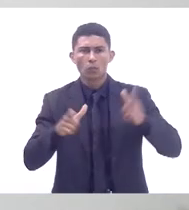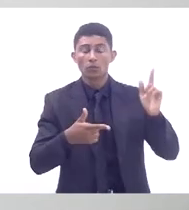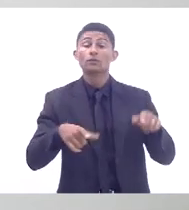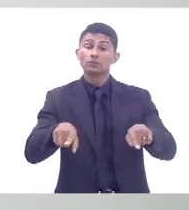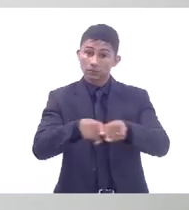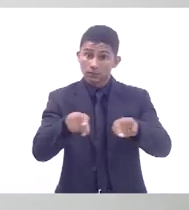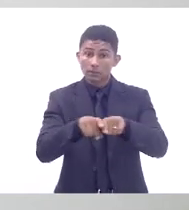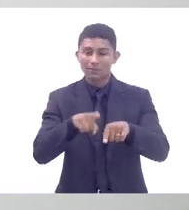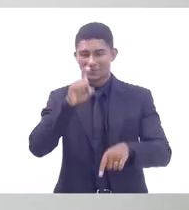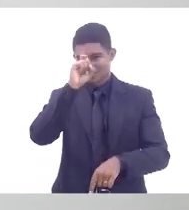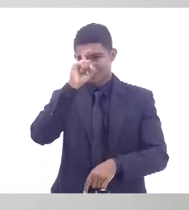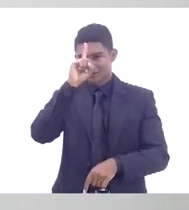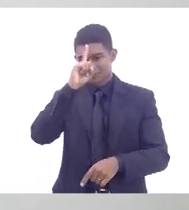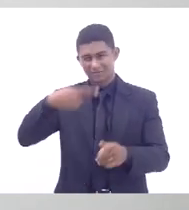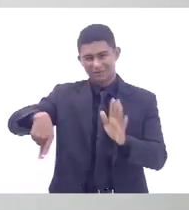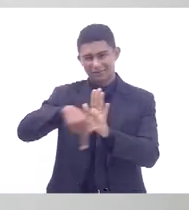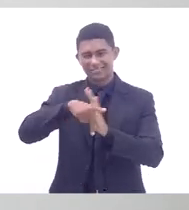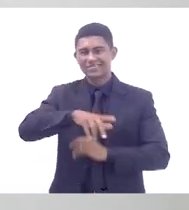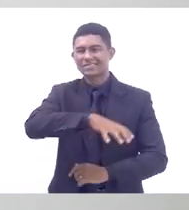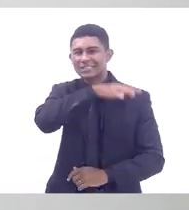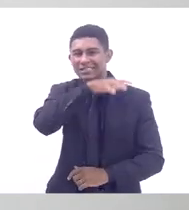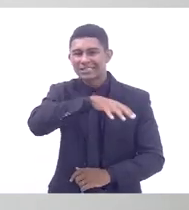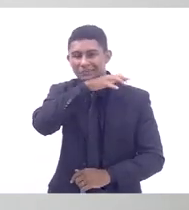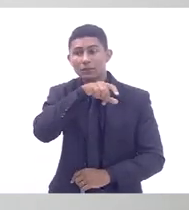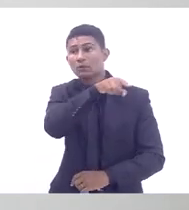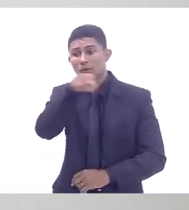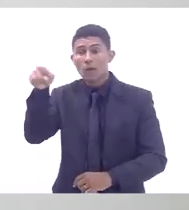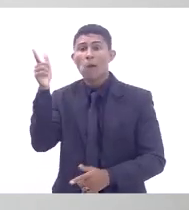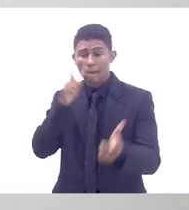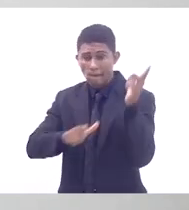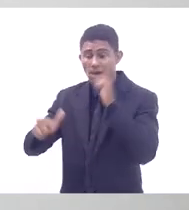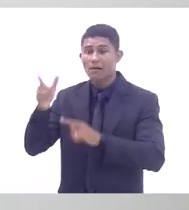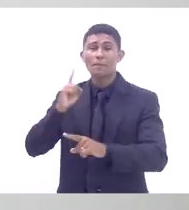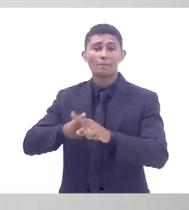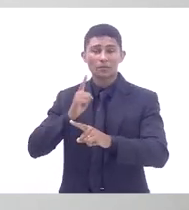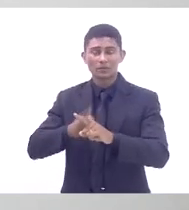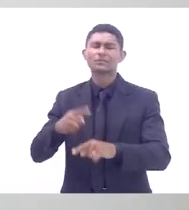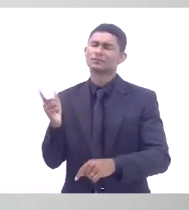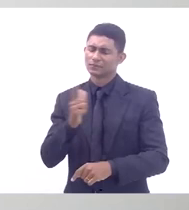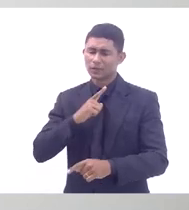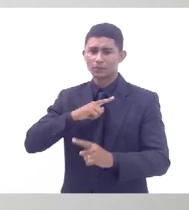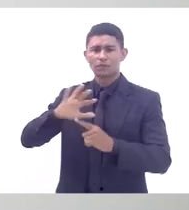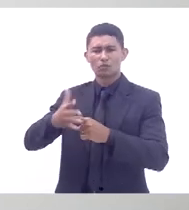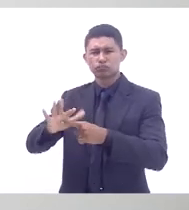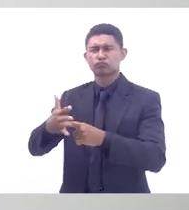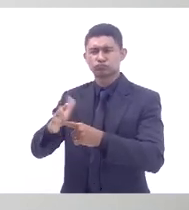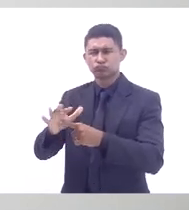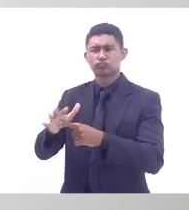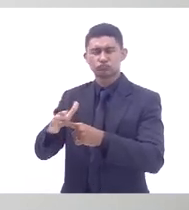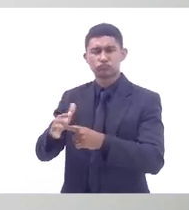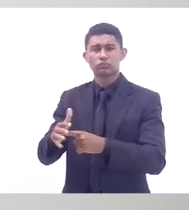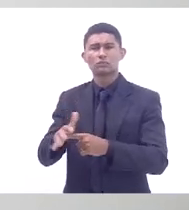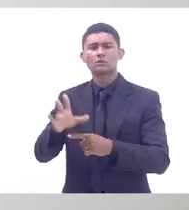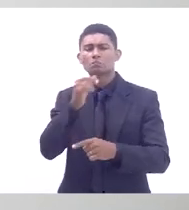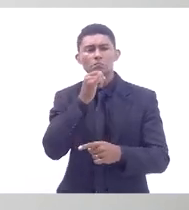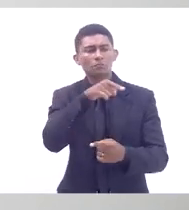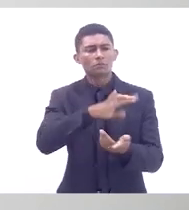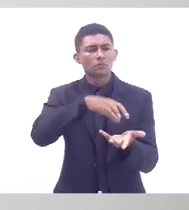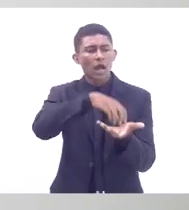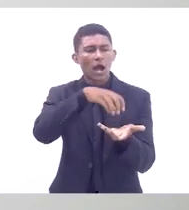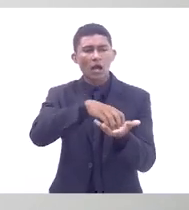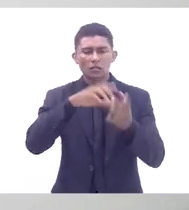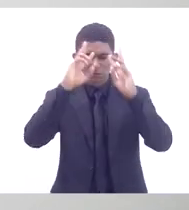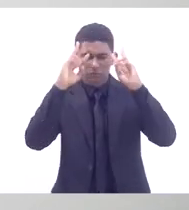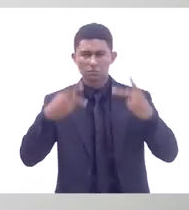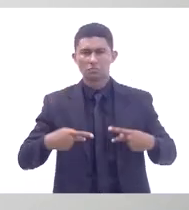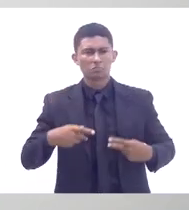Hospital Veterinário eles estão funcionando com geradores né já o centro de humanidades Ficou